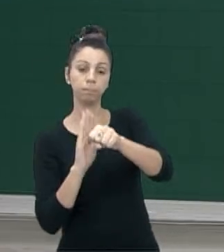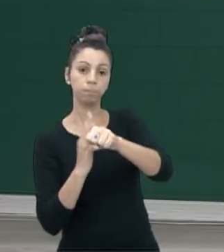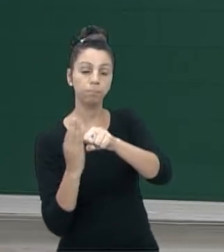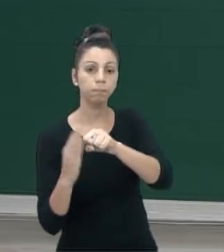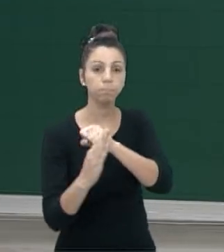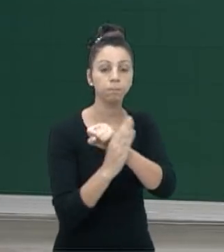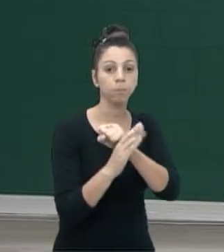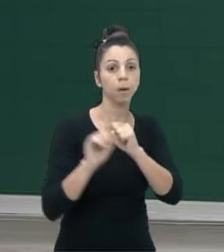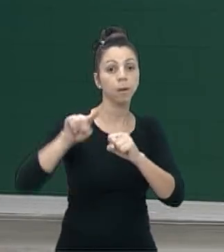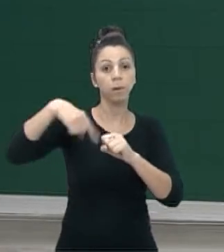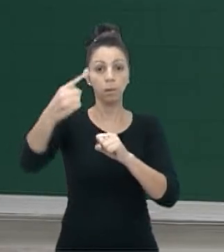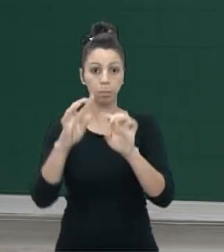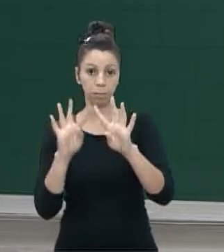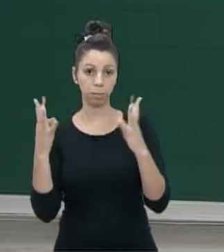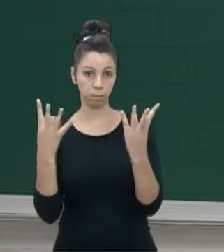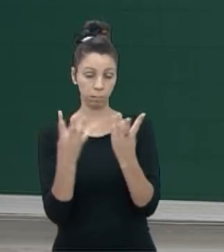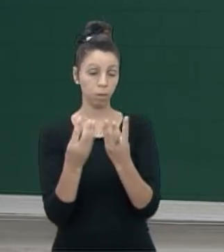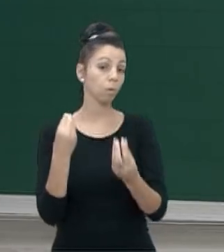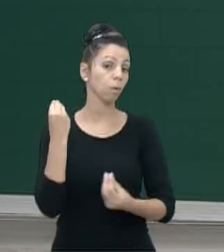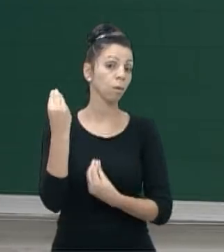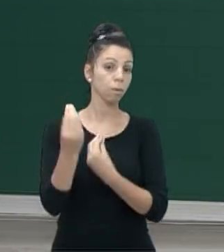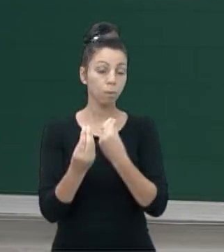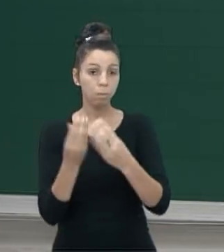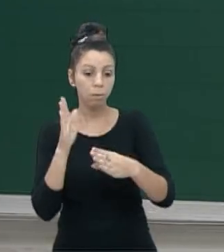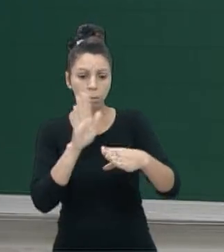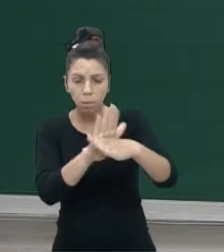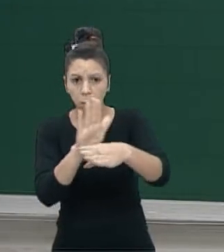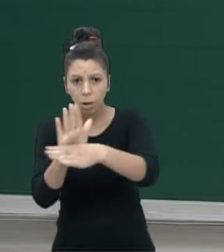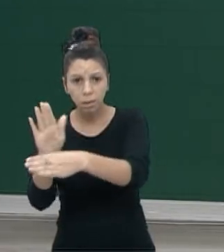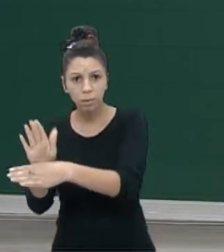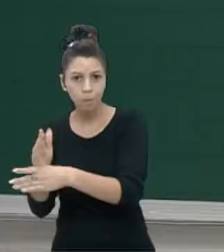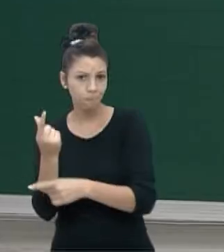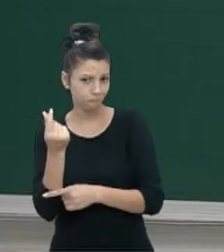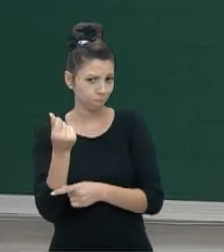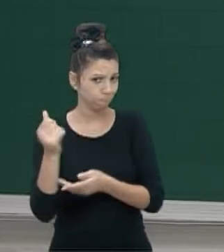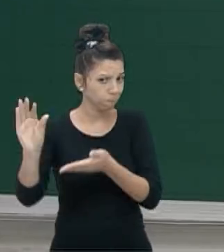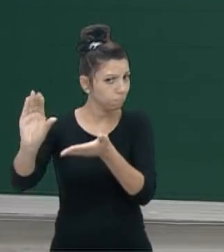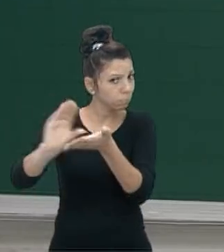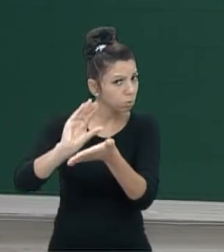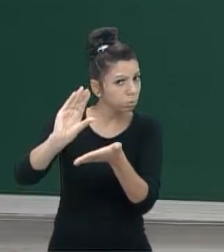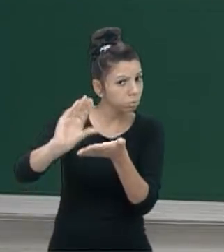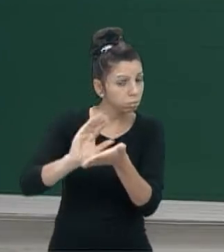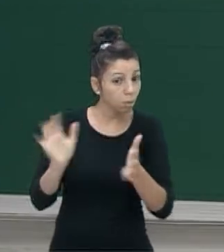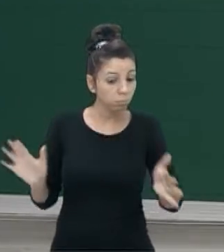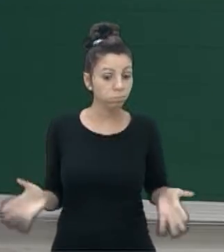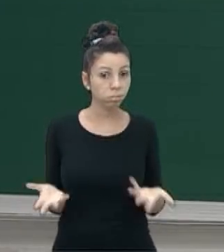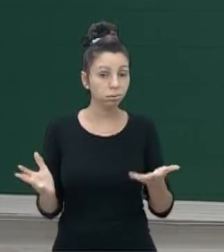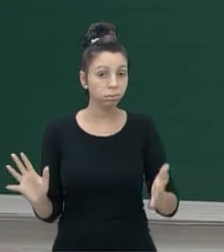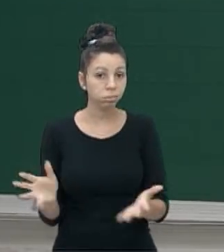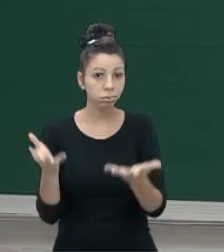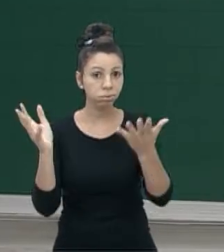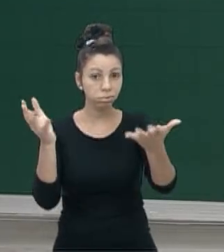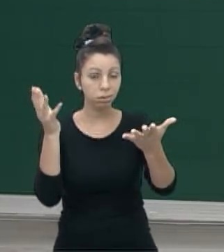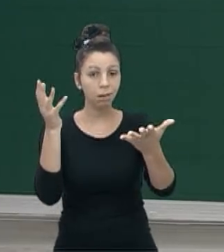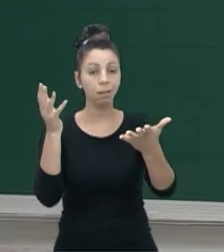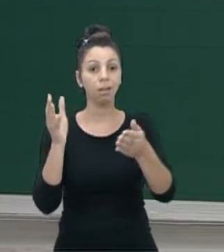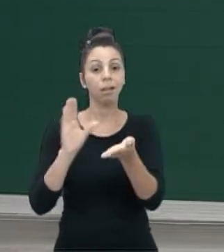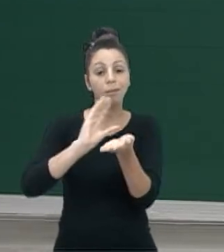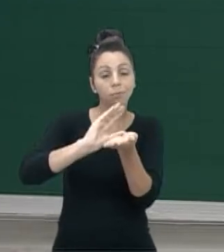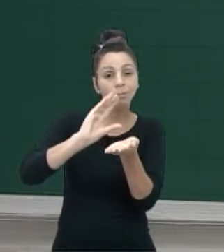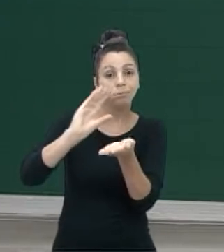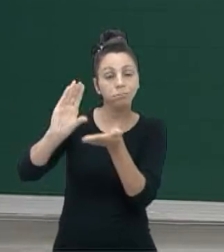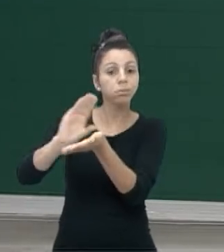após pandemia, quem poderia ajudar, né, incentivar, né, na fabricação